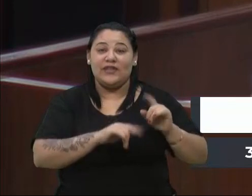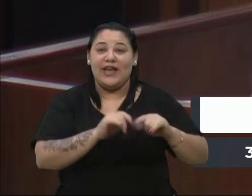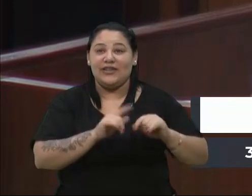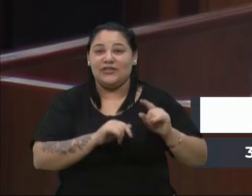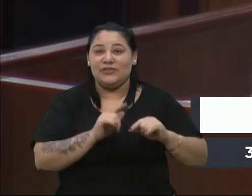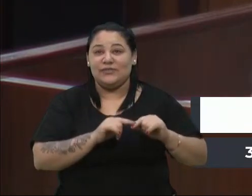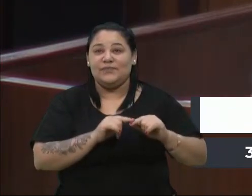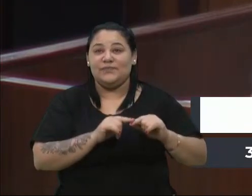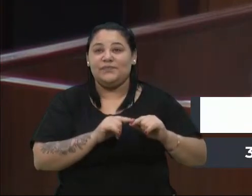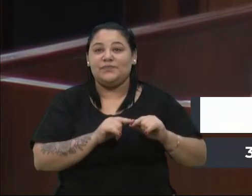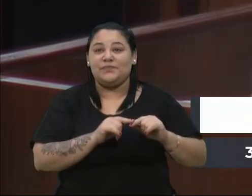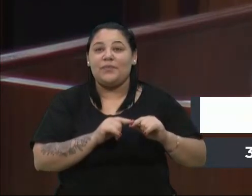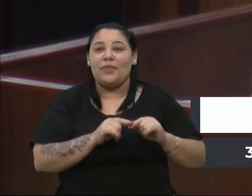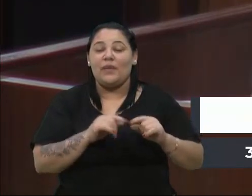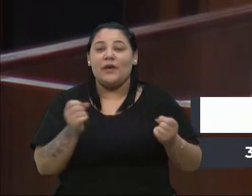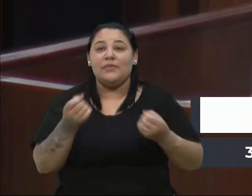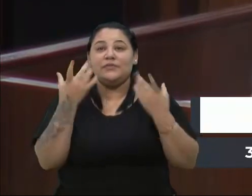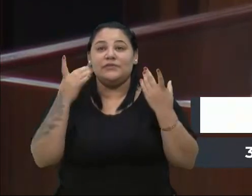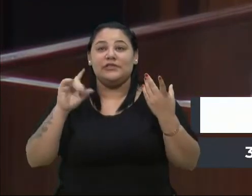de 10 anos do coro.